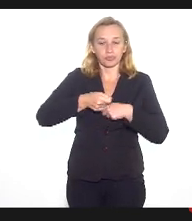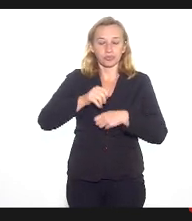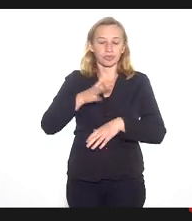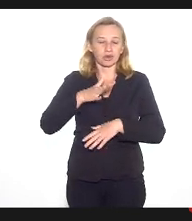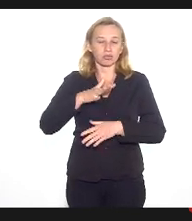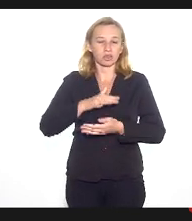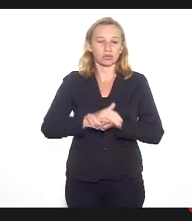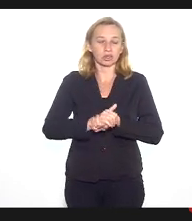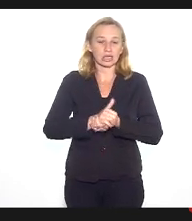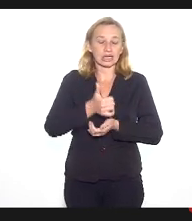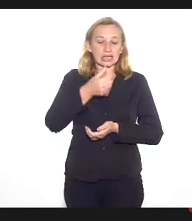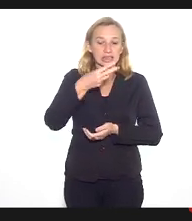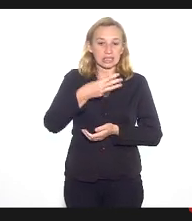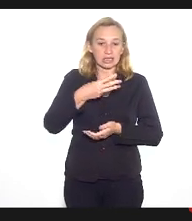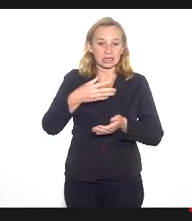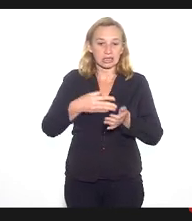aproximadamente 3 a 4 bilhões de reais.